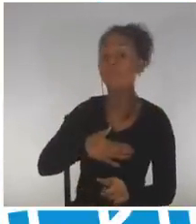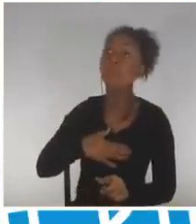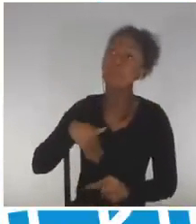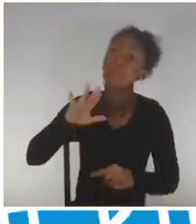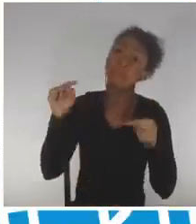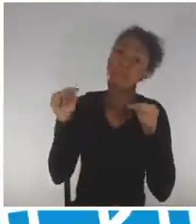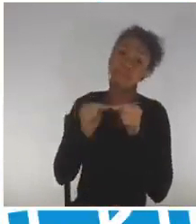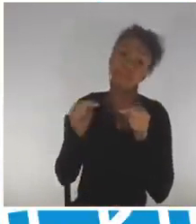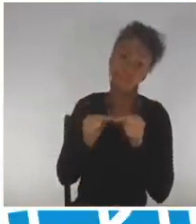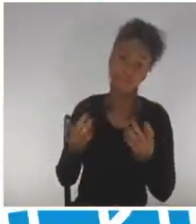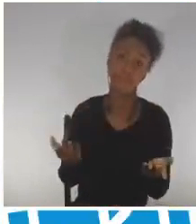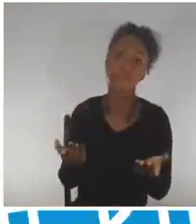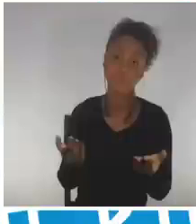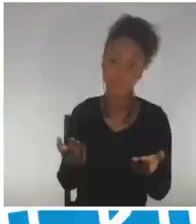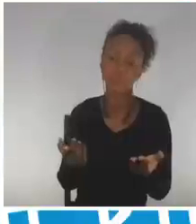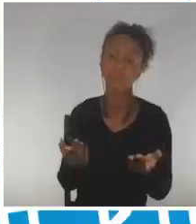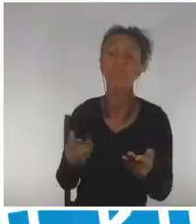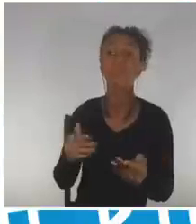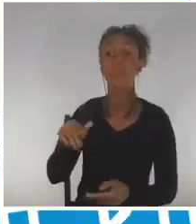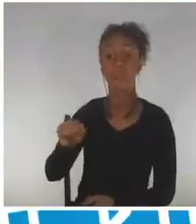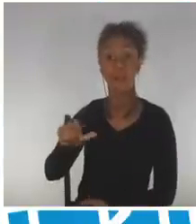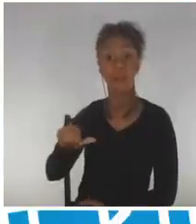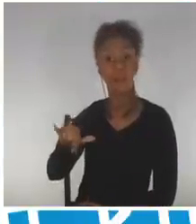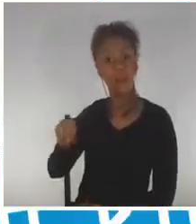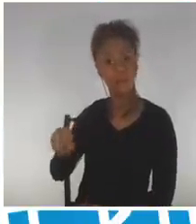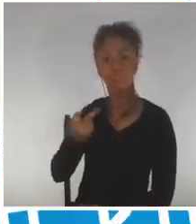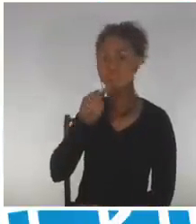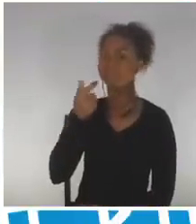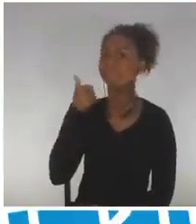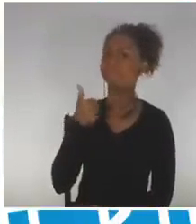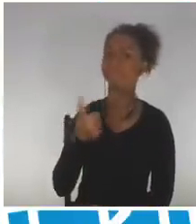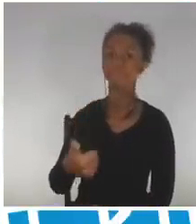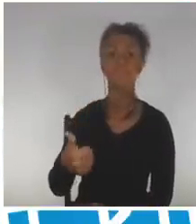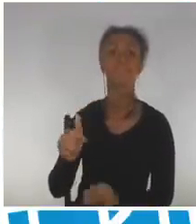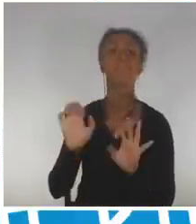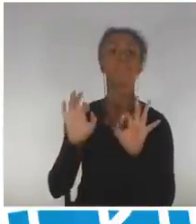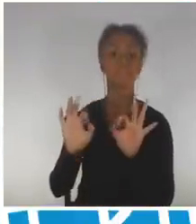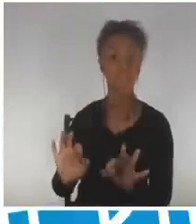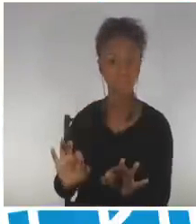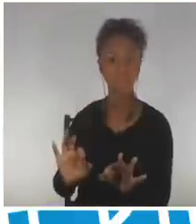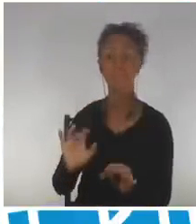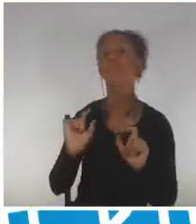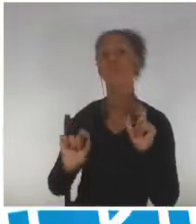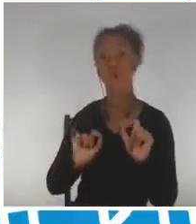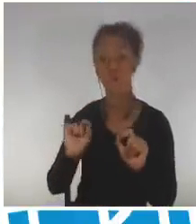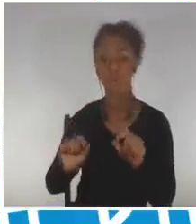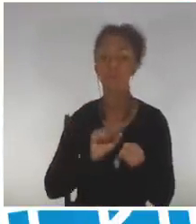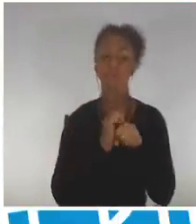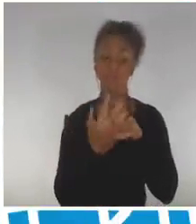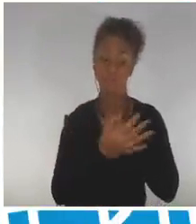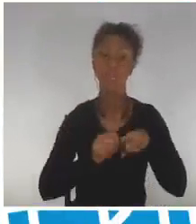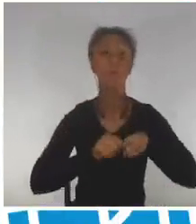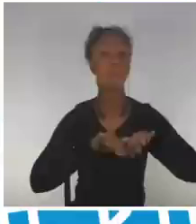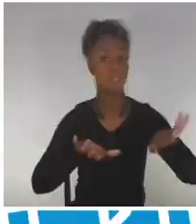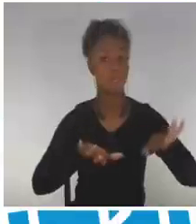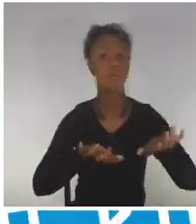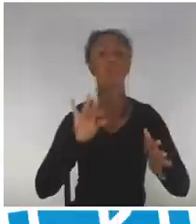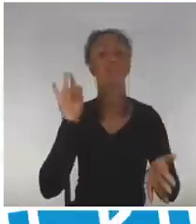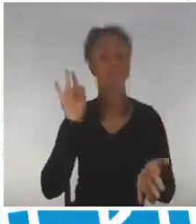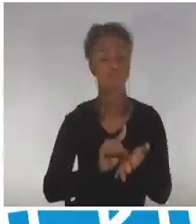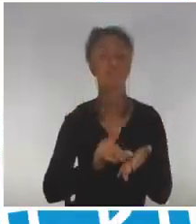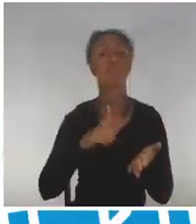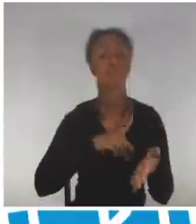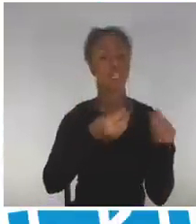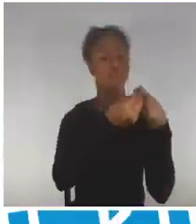O Alessio trouxe bem o fato de, né, a pandemia ter causado perdas gravíssimas.